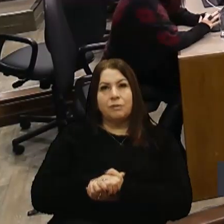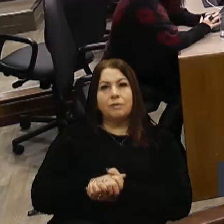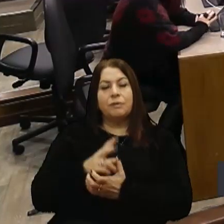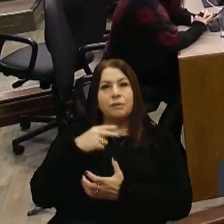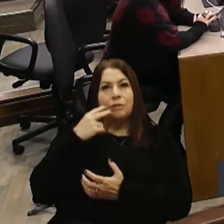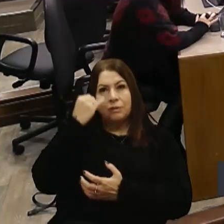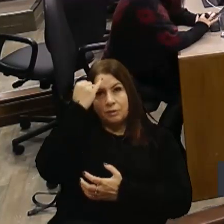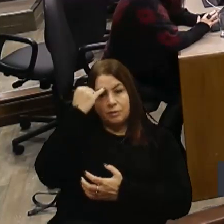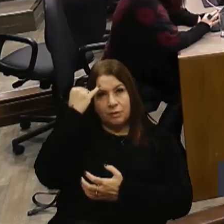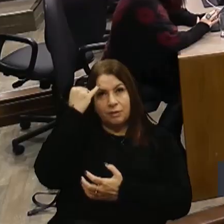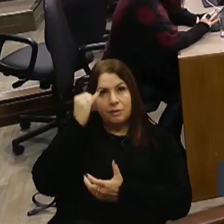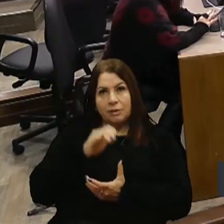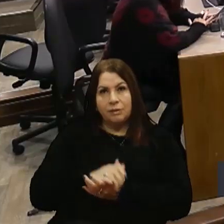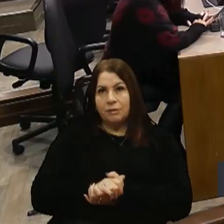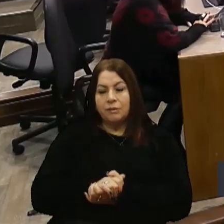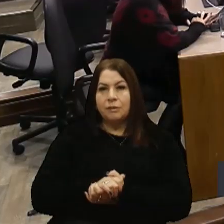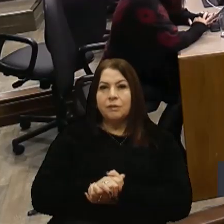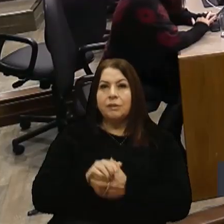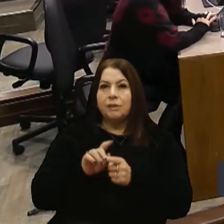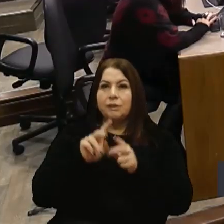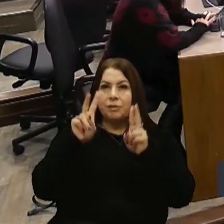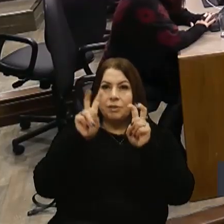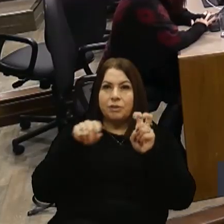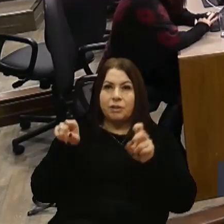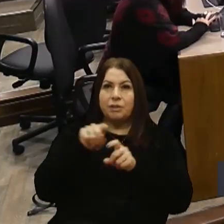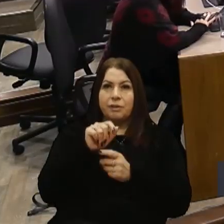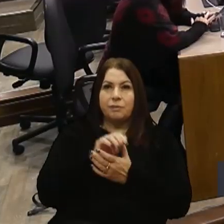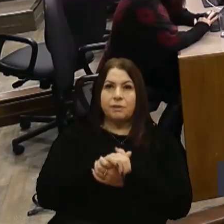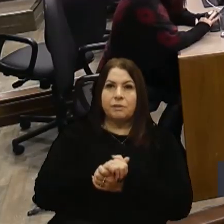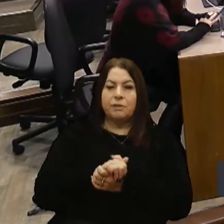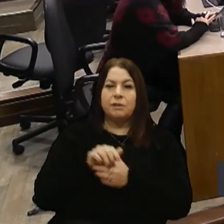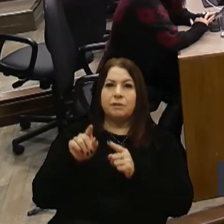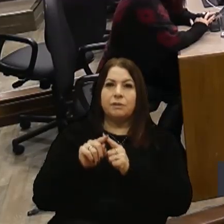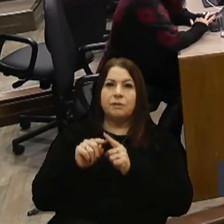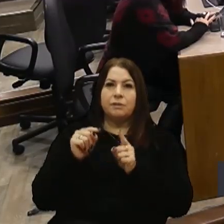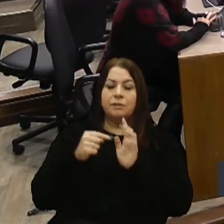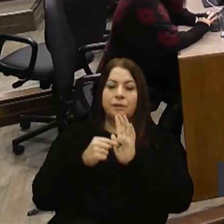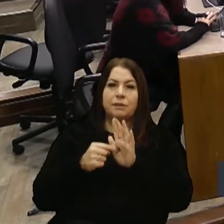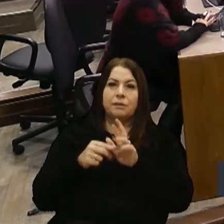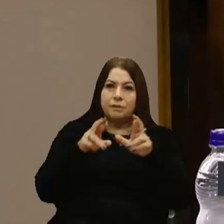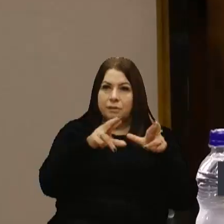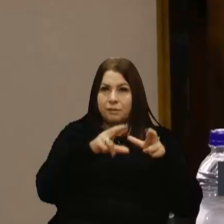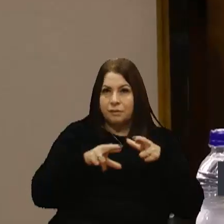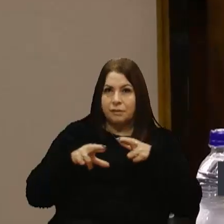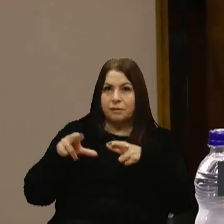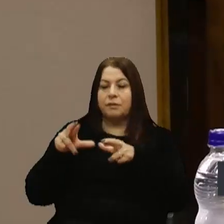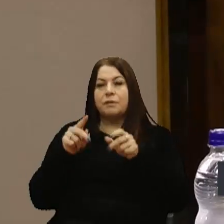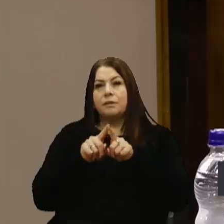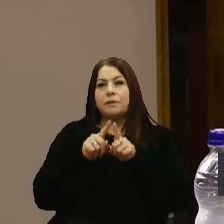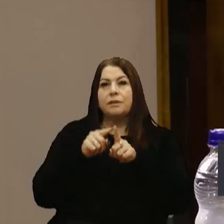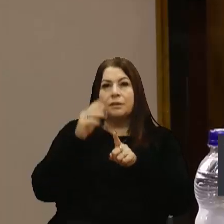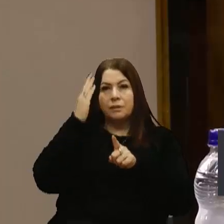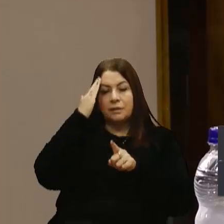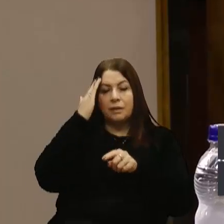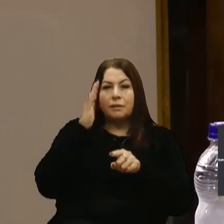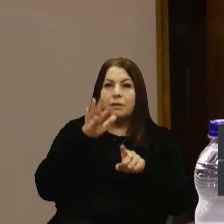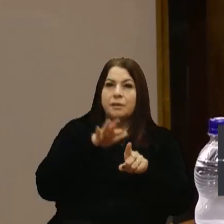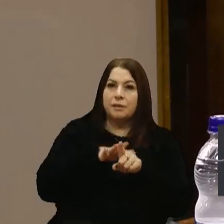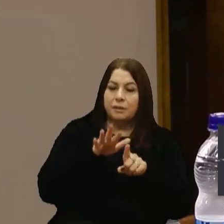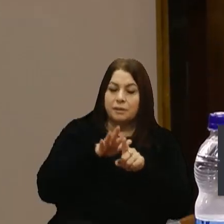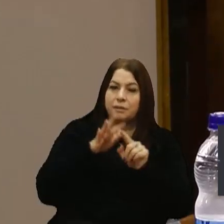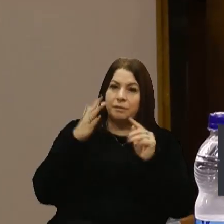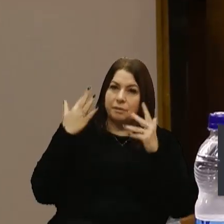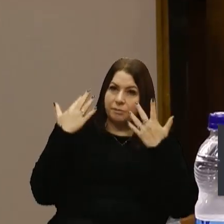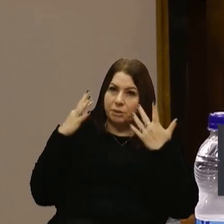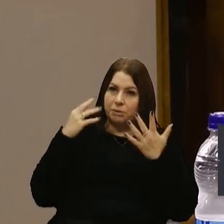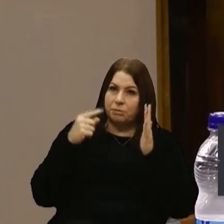quero lhe dar os parabéns pelo tema trazido. Nós também somos daquela região, sabemos dessas demandas.